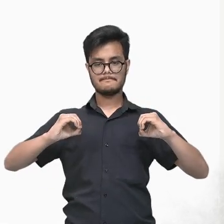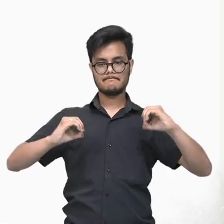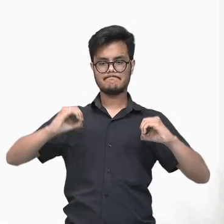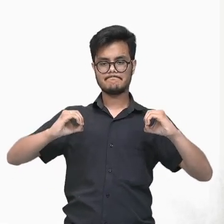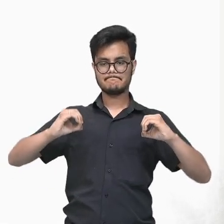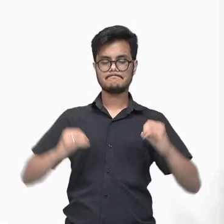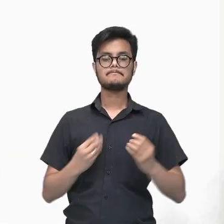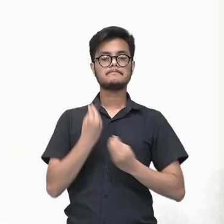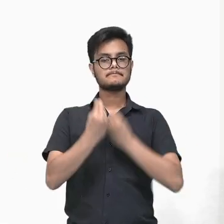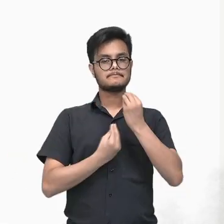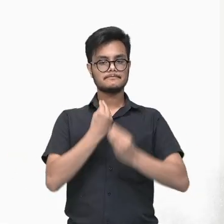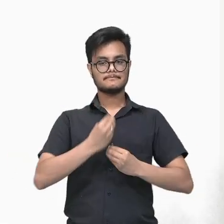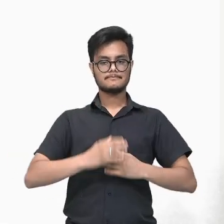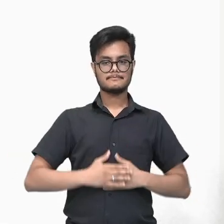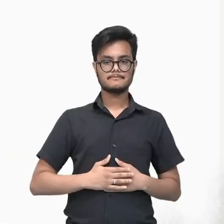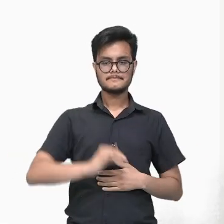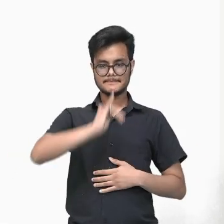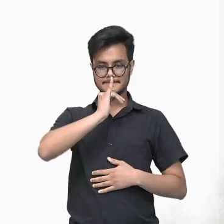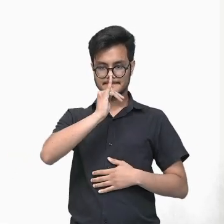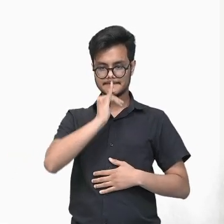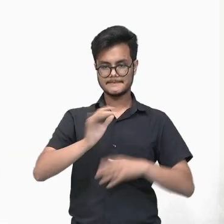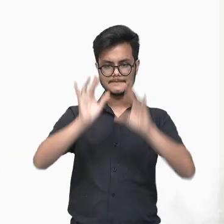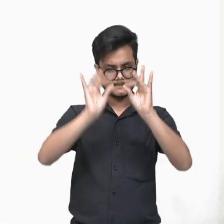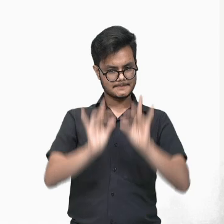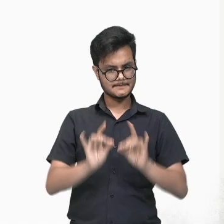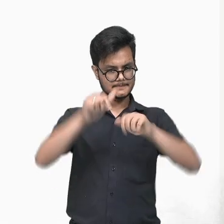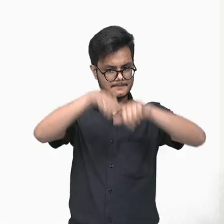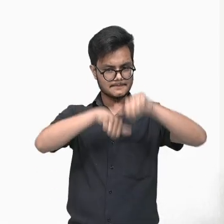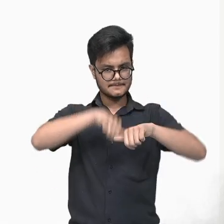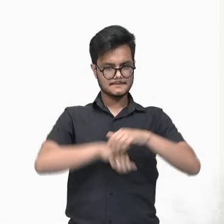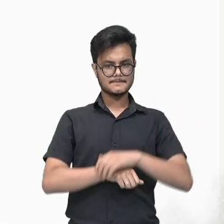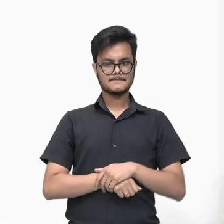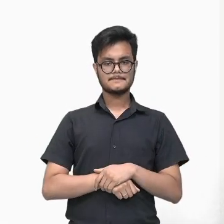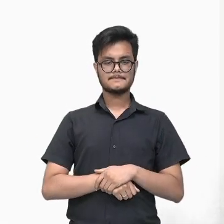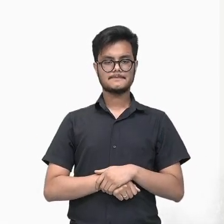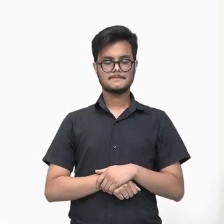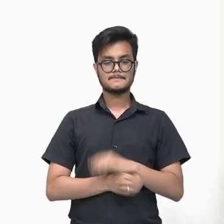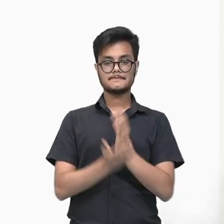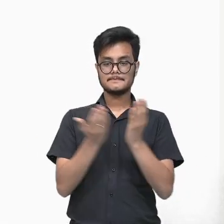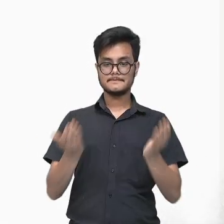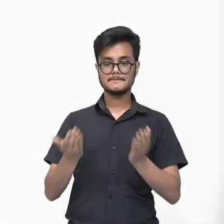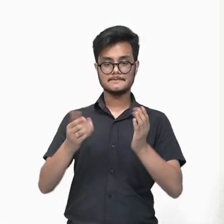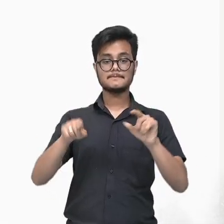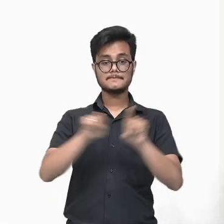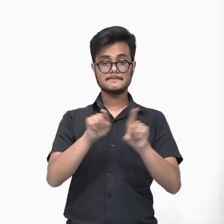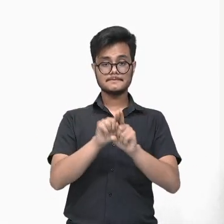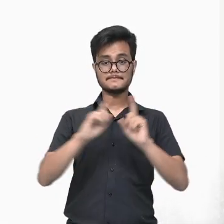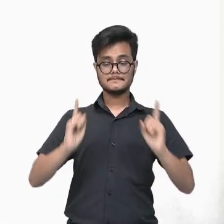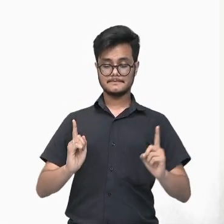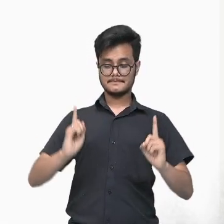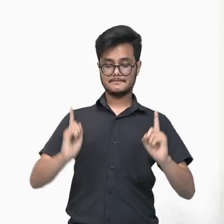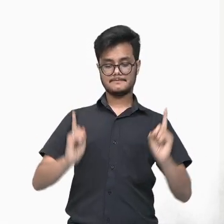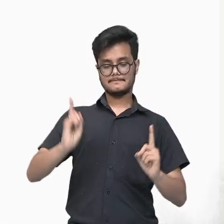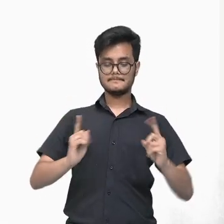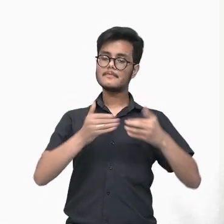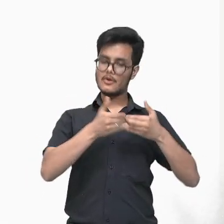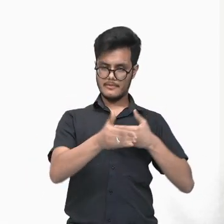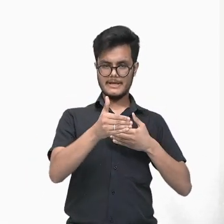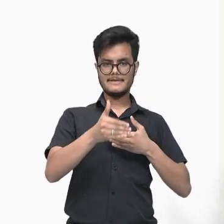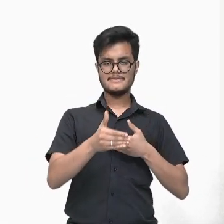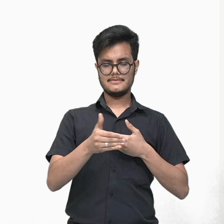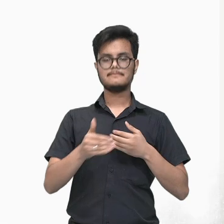Vamos analisar com mais detalhes este fenômeno elétrico. Vejam que eu tenho as condições